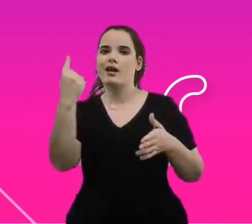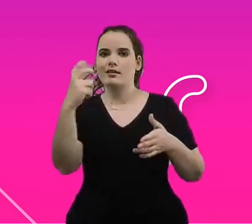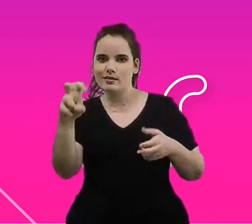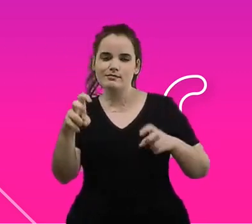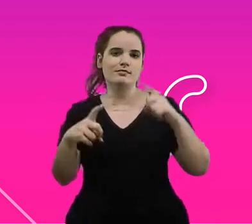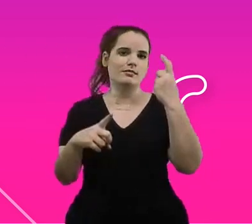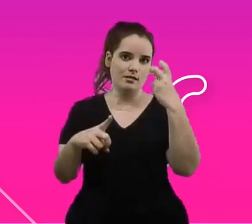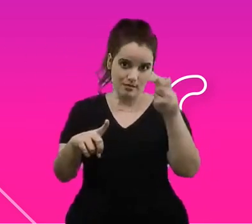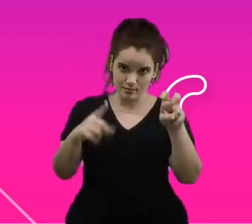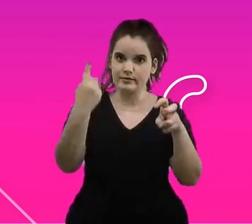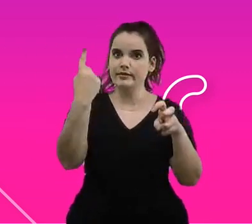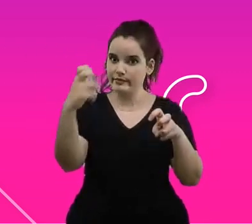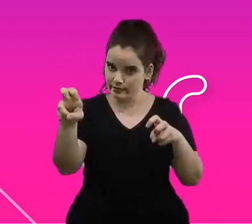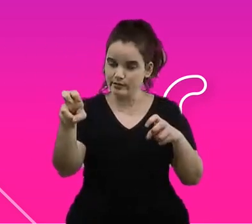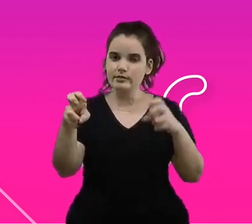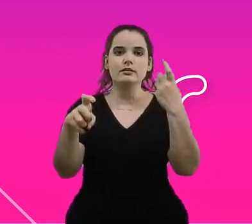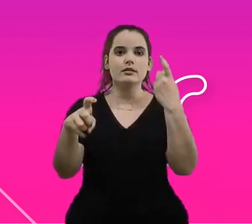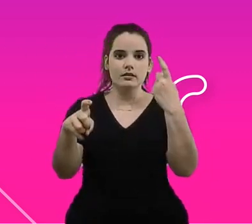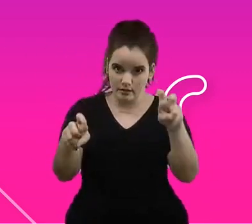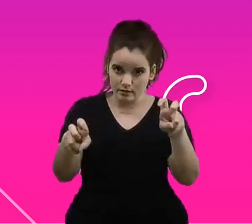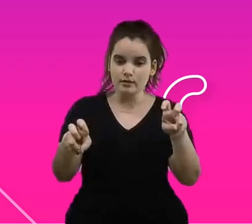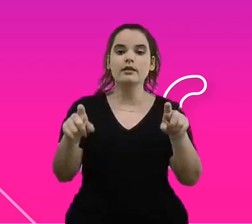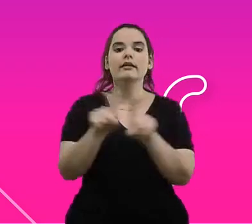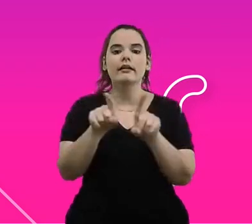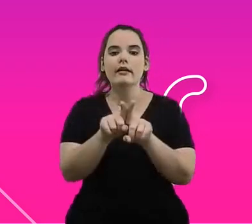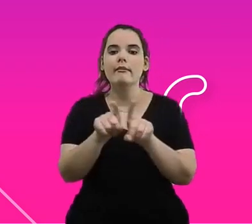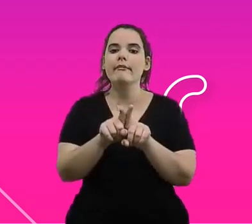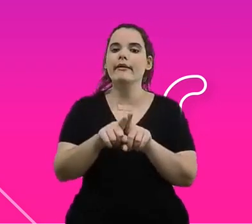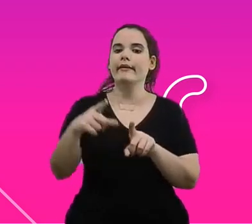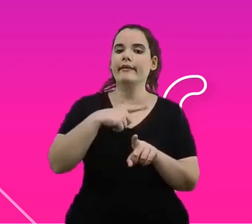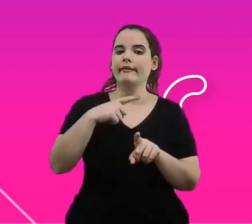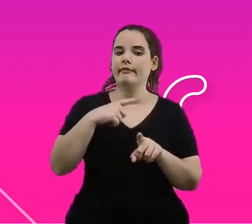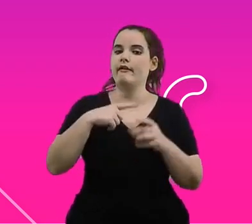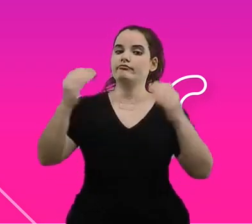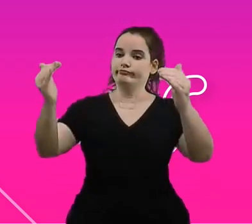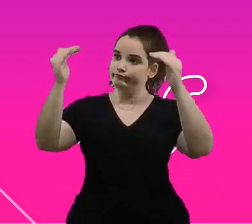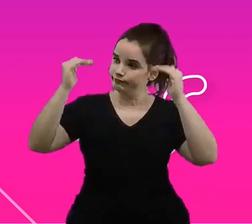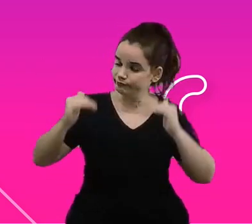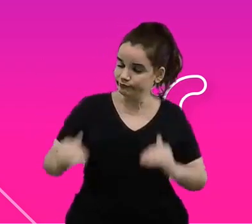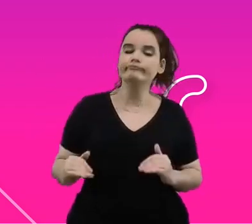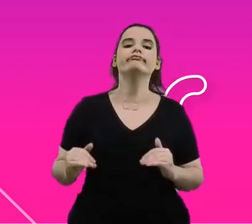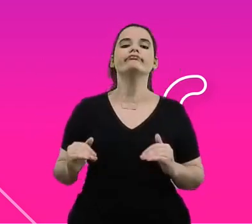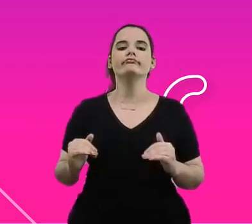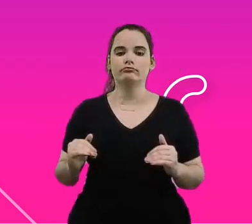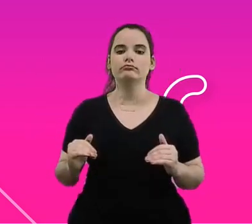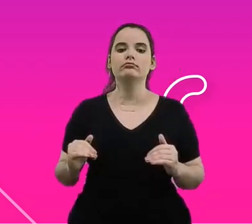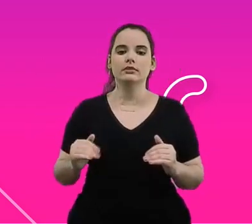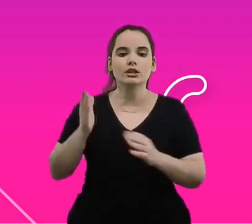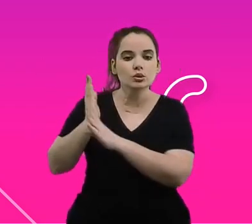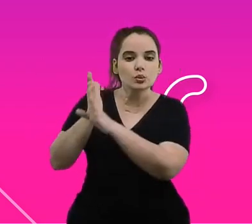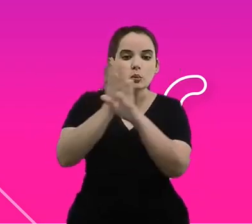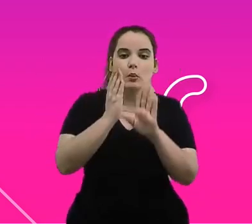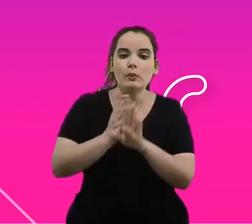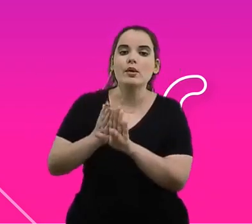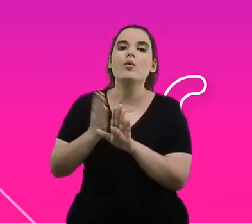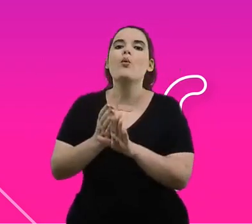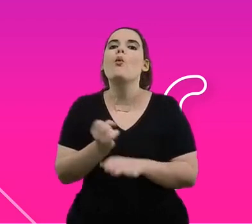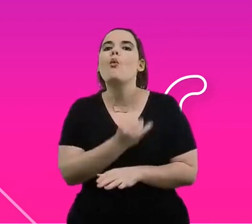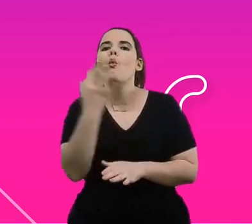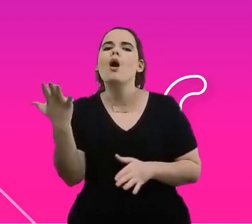Python lá, que vocês estão trabalhando em cima disso, ficou muito legal. O painel, além de implementado, tá bonito, então, eu sou chato